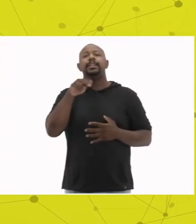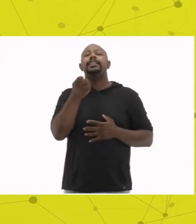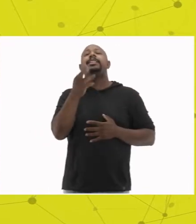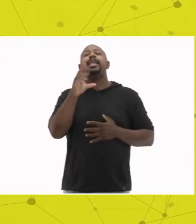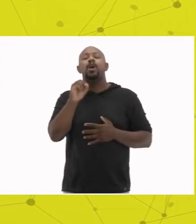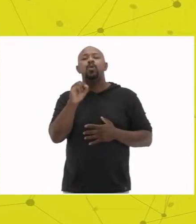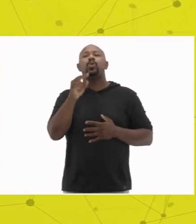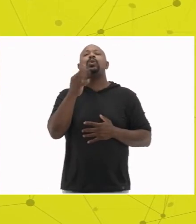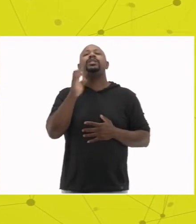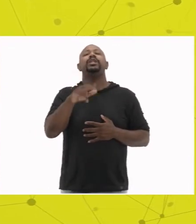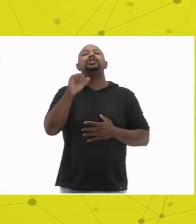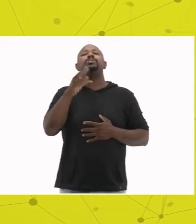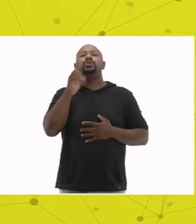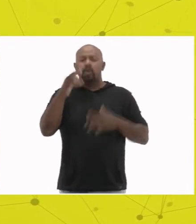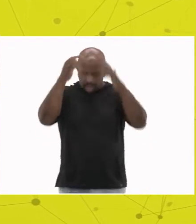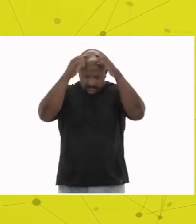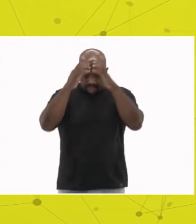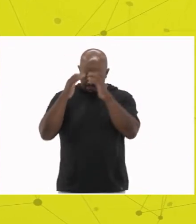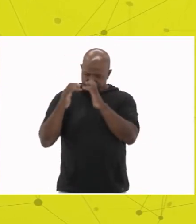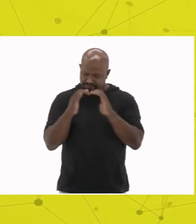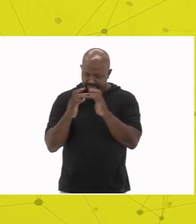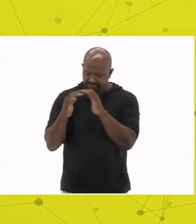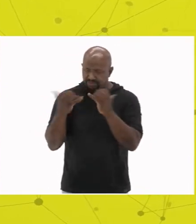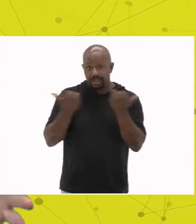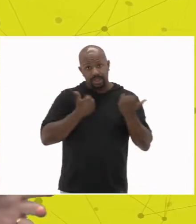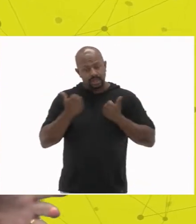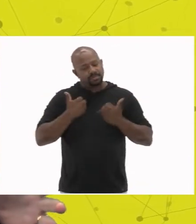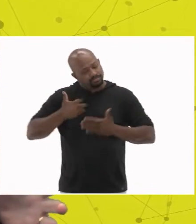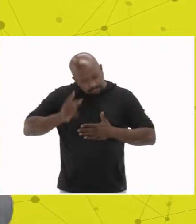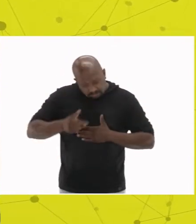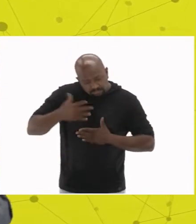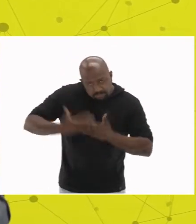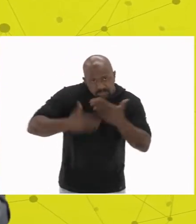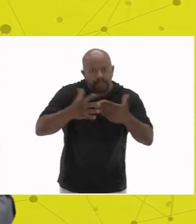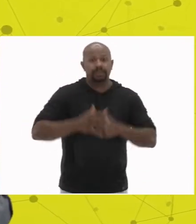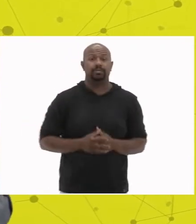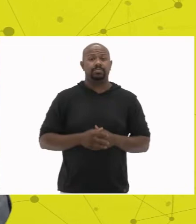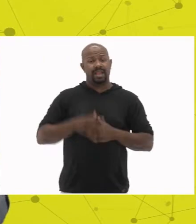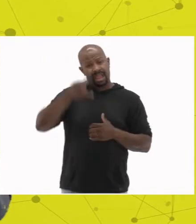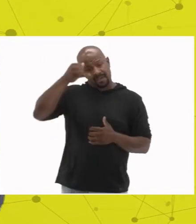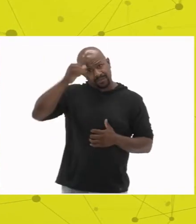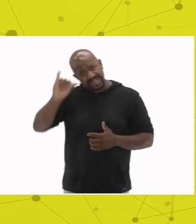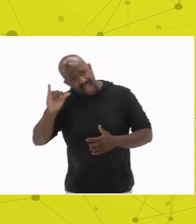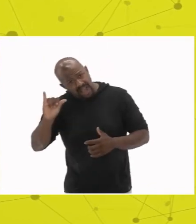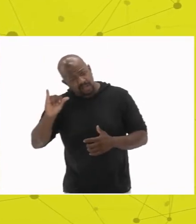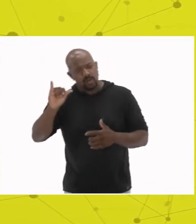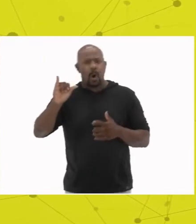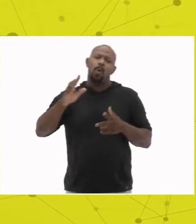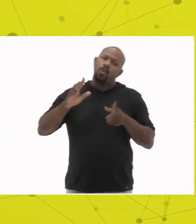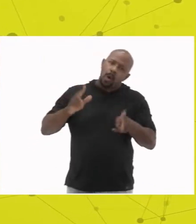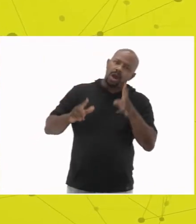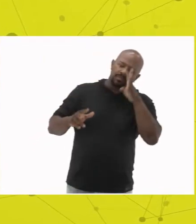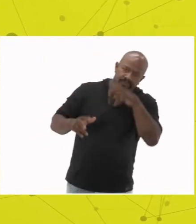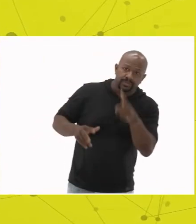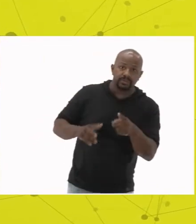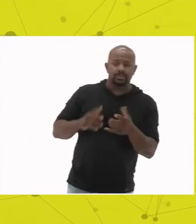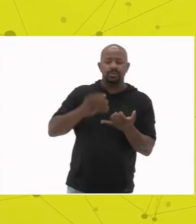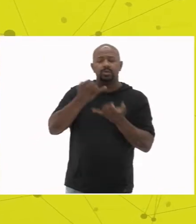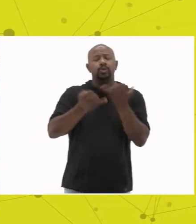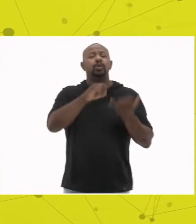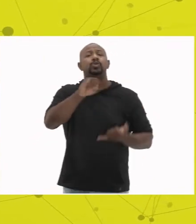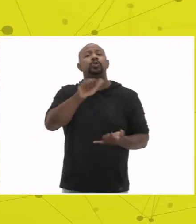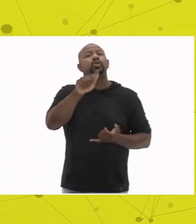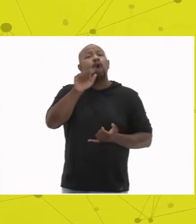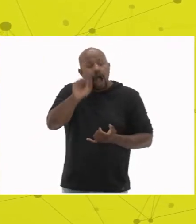de neurotransmissores agindo em nosso organismo para nos fazer seguir adiante, evitando ou repetindo certos comportamentos.